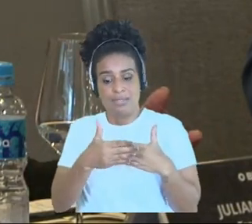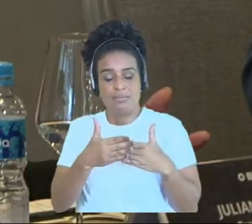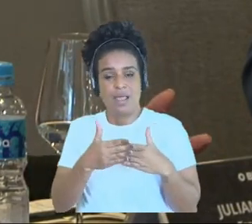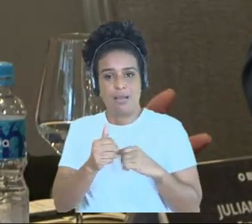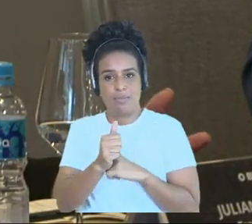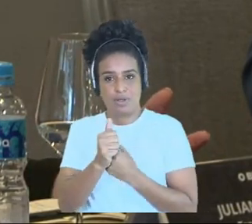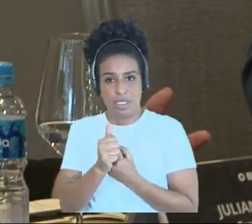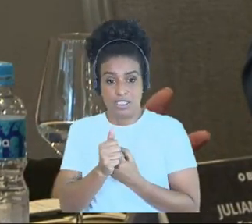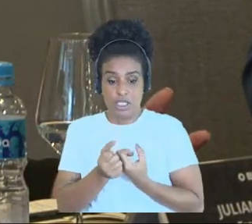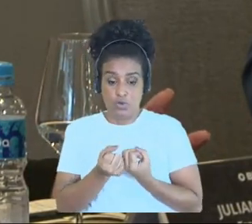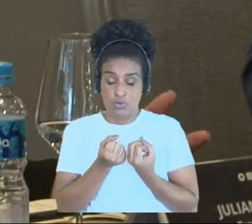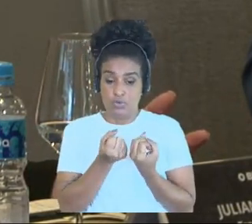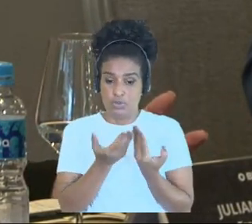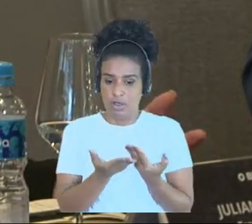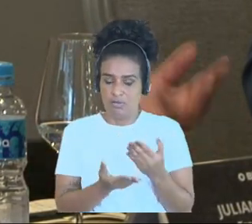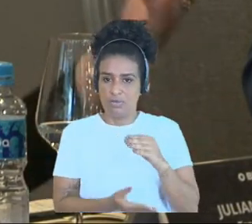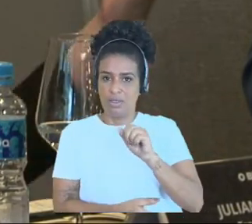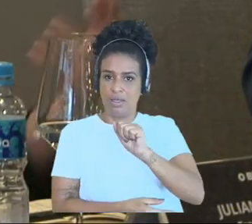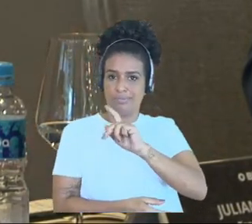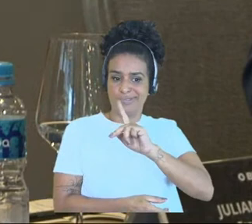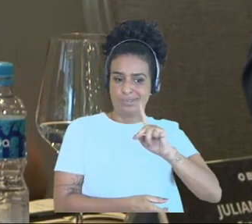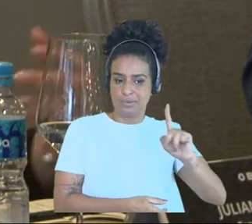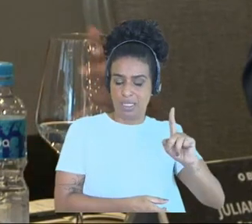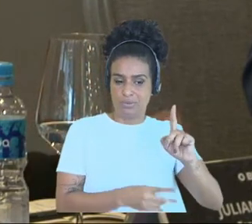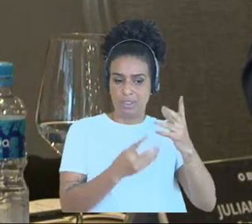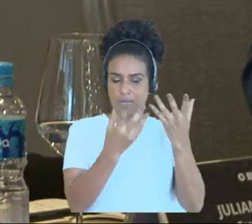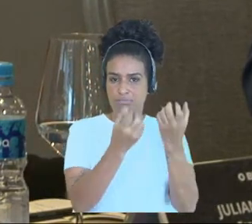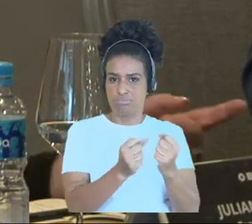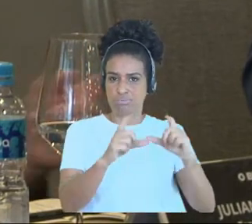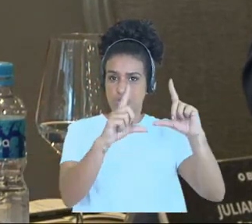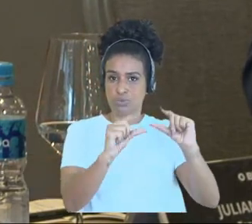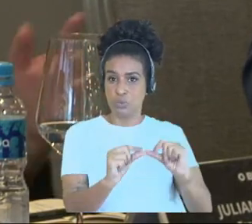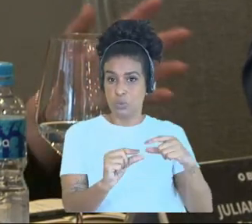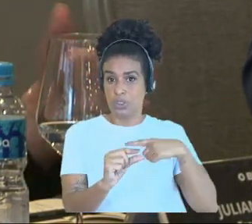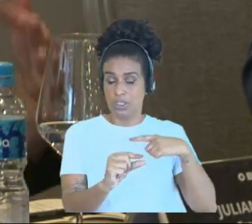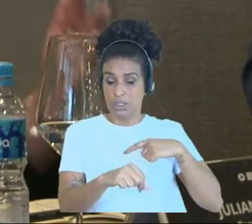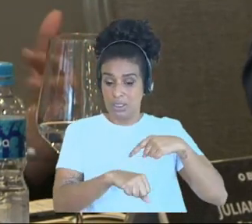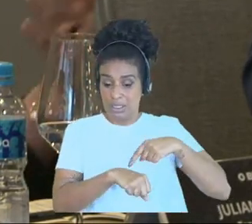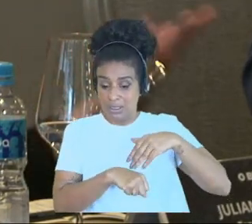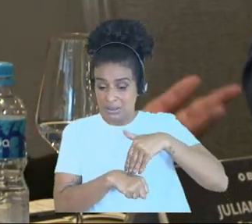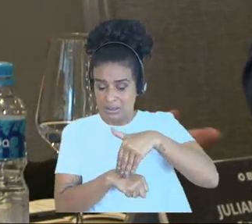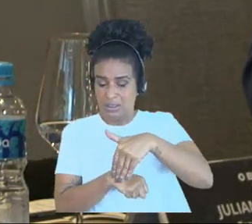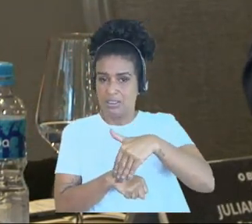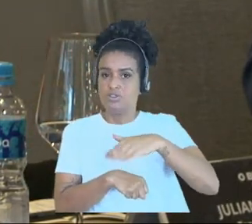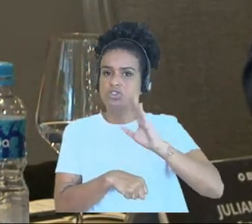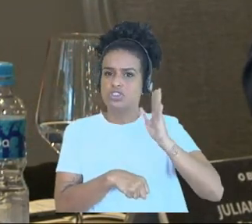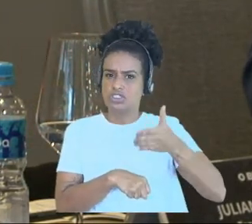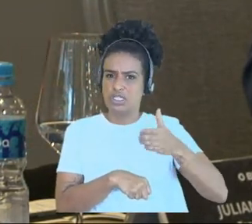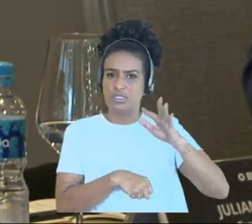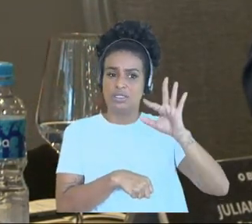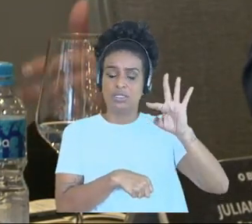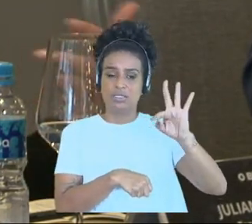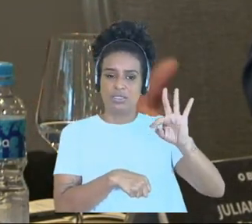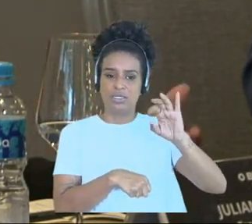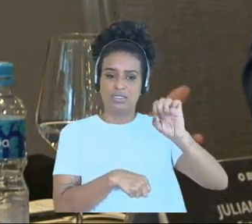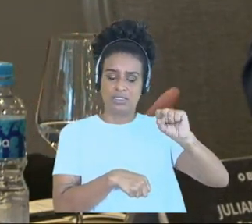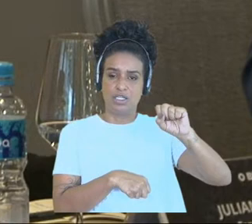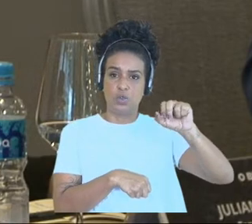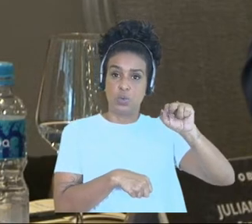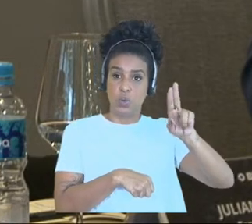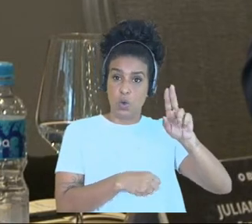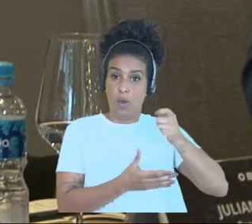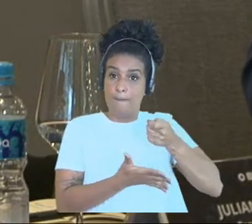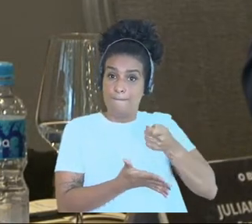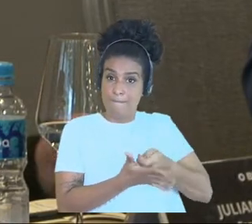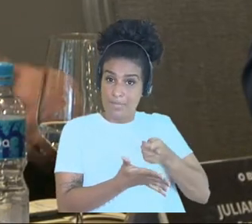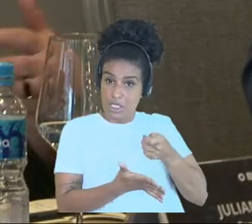novas aposentadorias estava tão baixa, o que puxou nossas despesas para baixo. Esse ano a gente já teve, por uma decisão do TCU, que obrigou